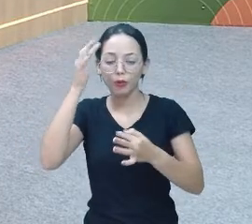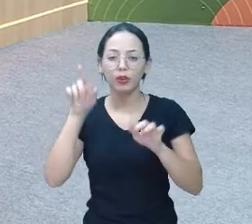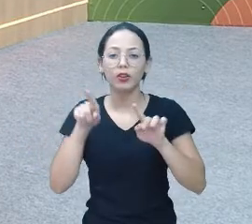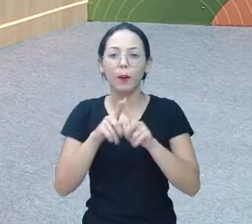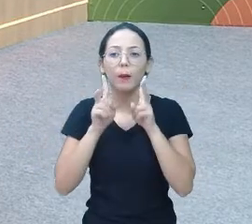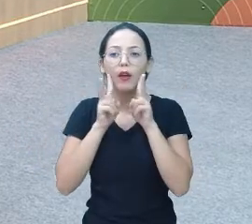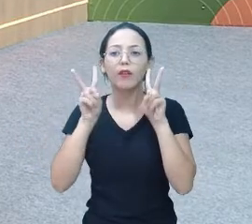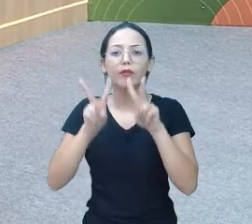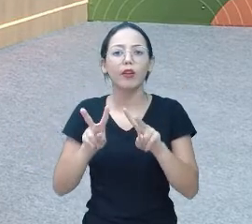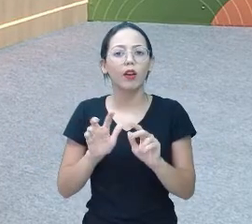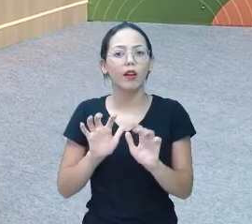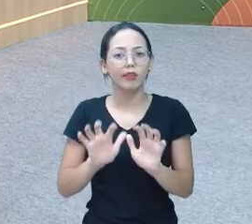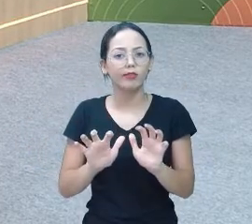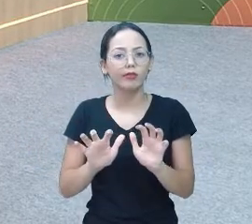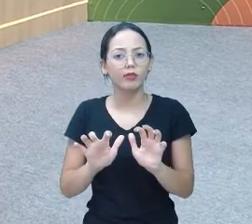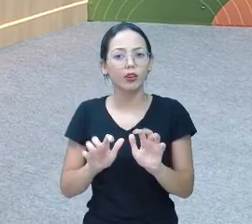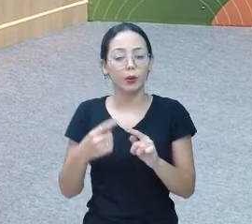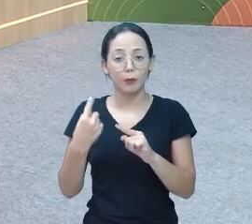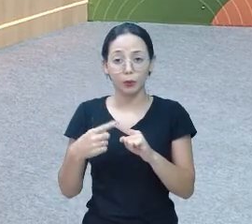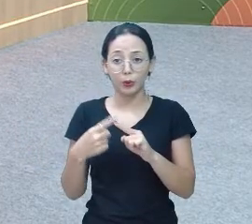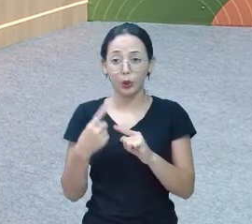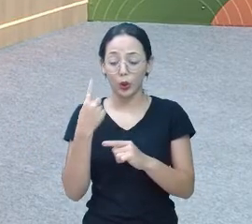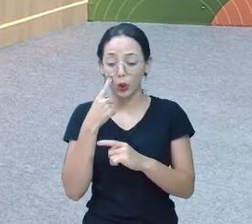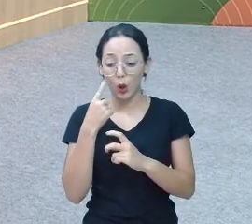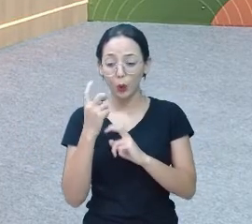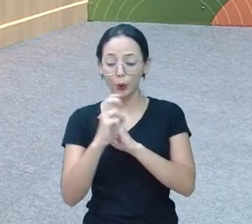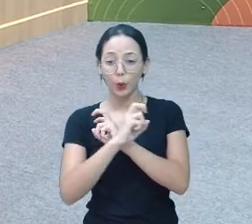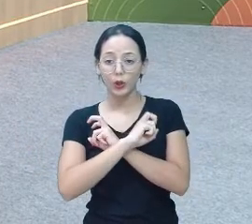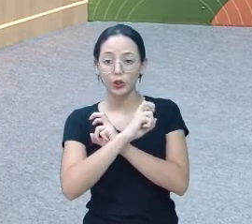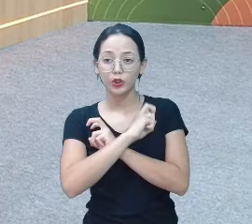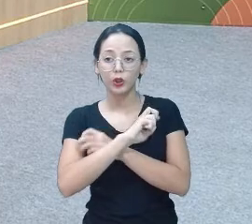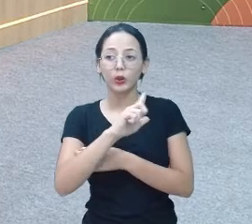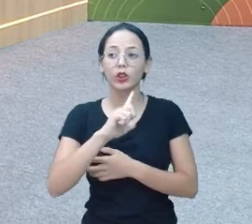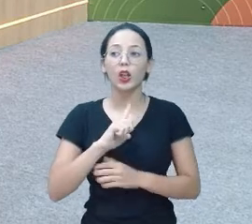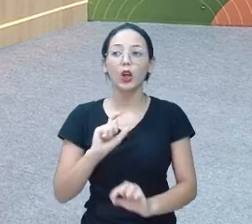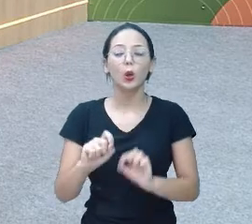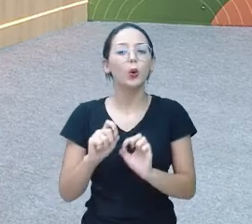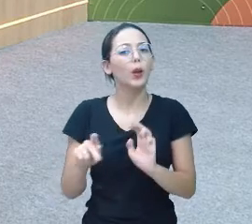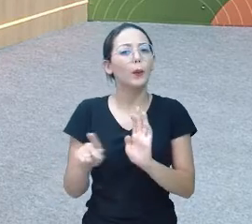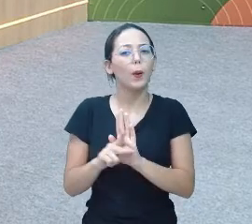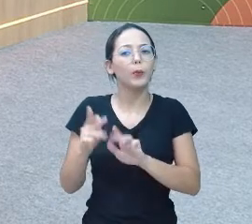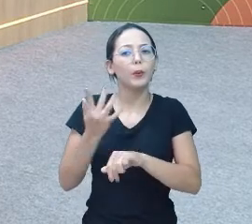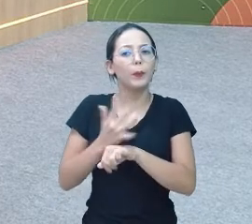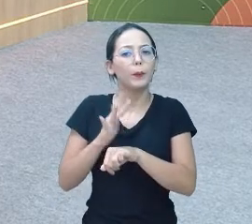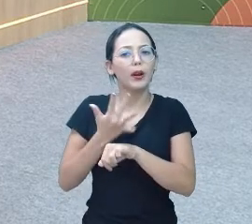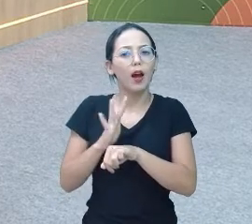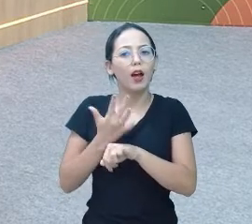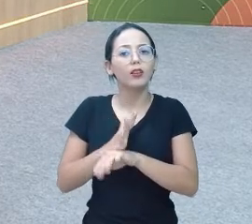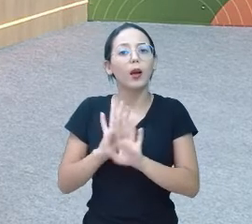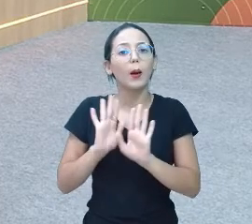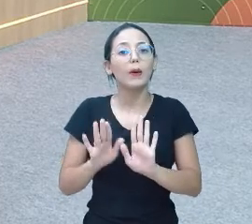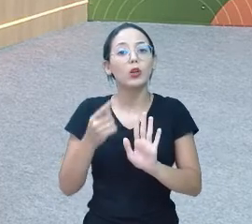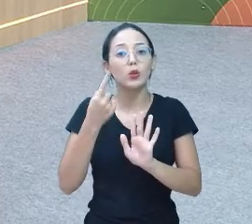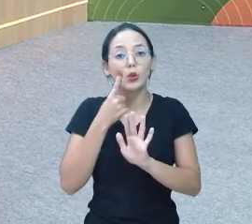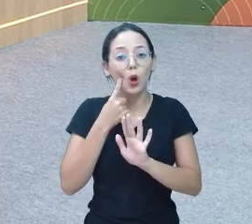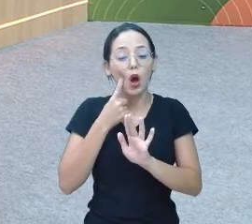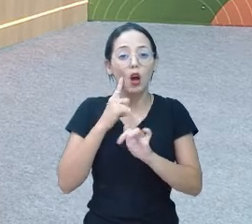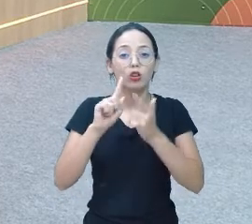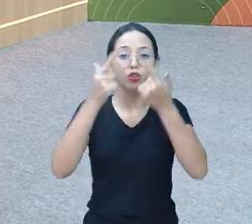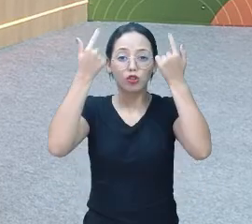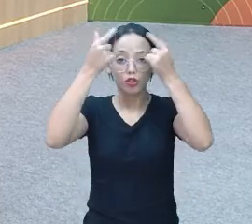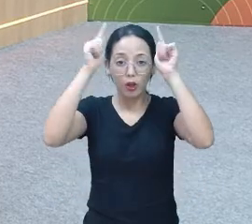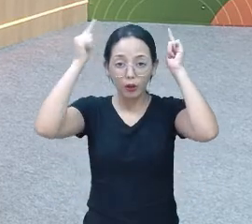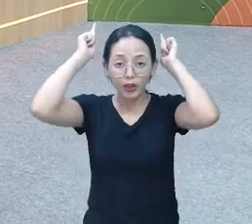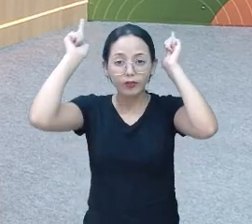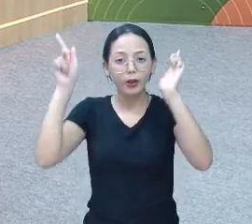é um pouco isso mesmo, né? Já que o Egito ele tinha mais uma questão prática, a gente vai ver que a geometria grega é uma geometria